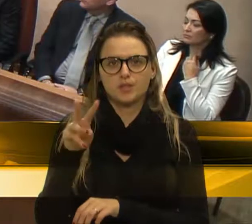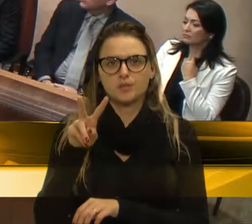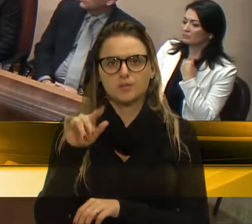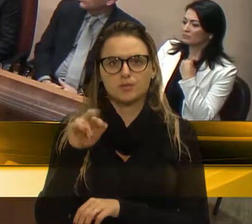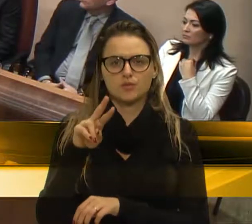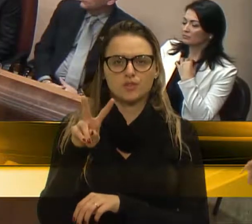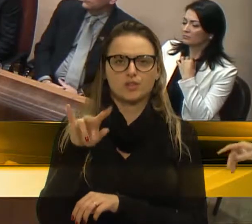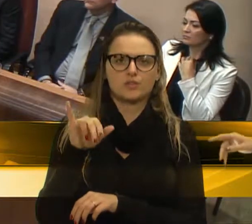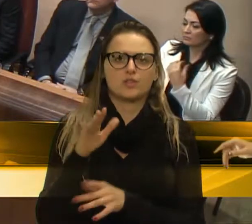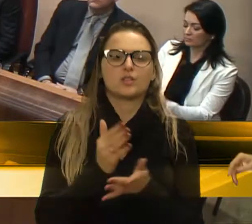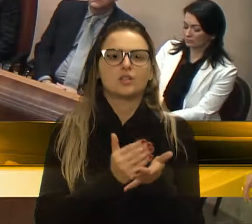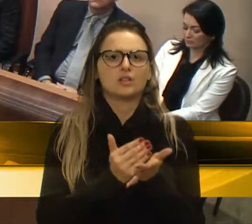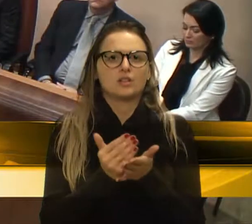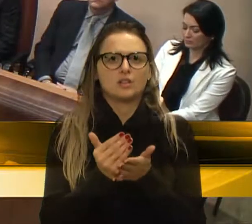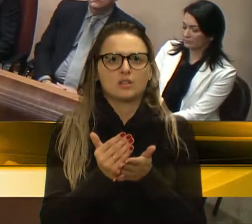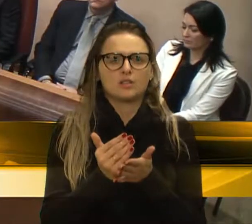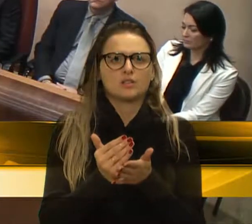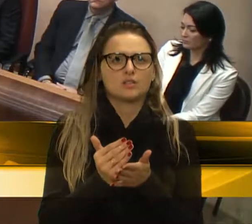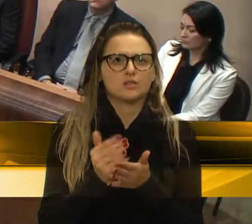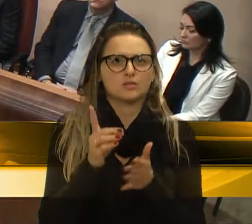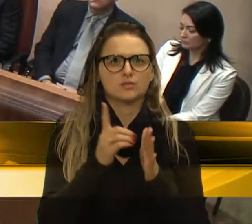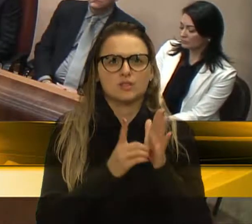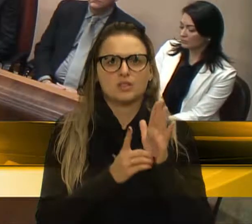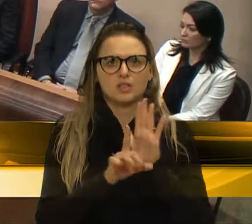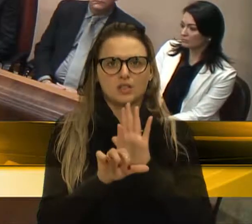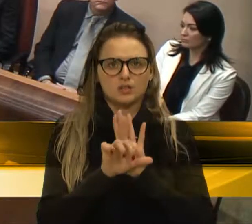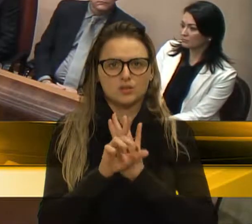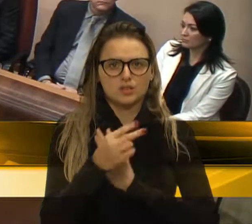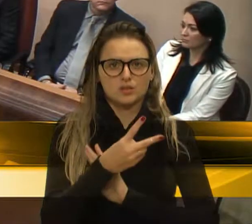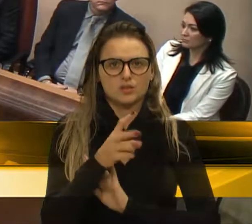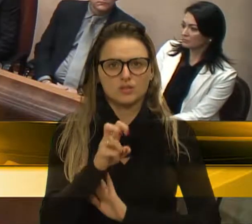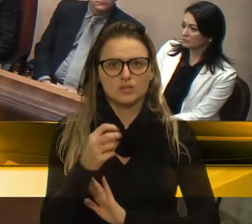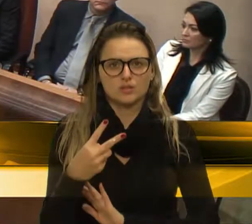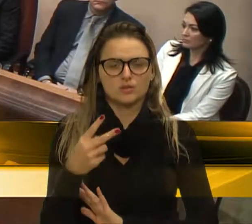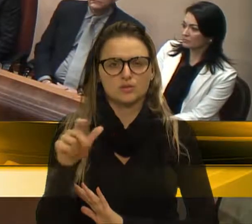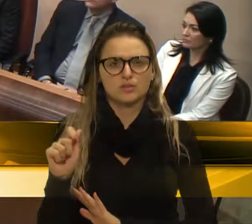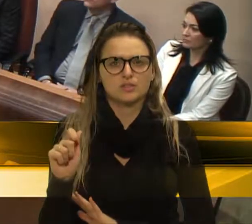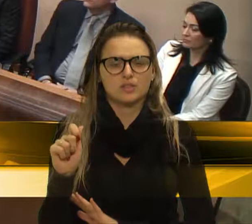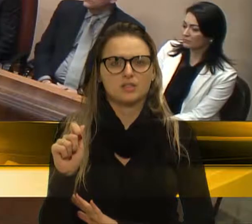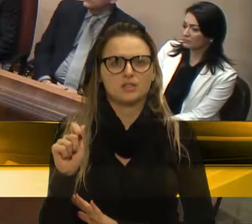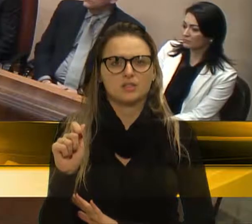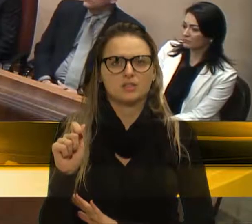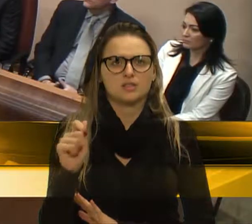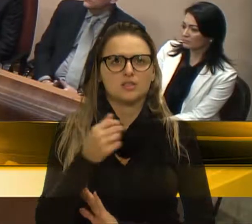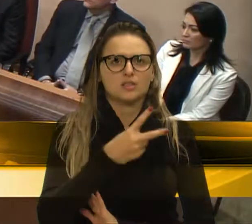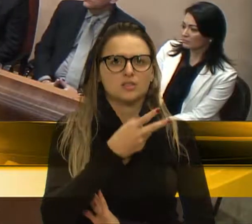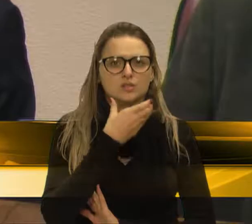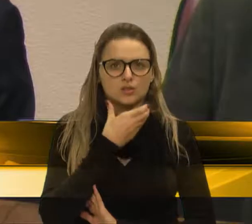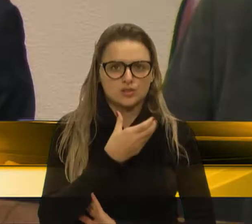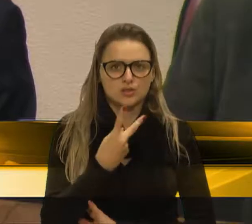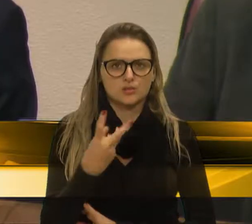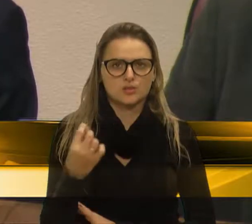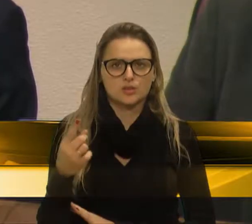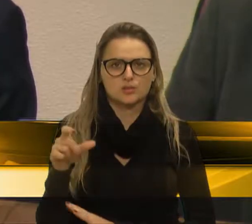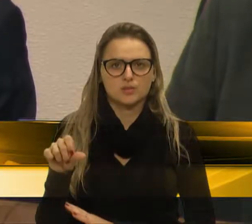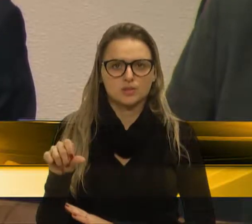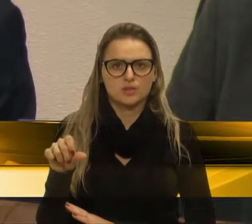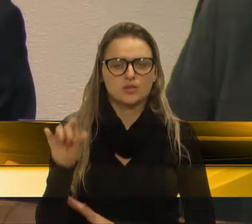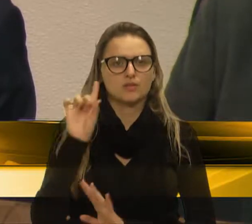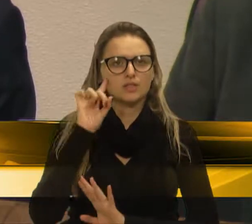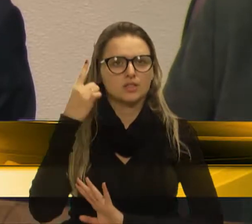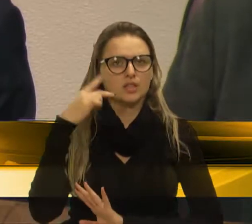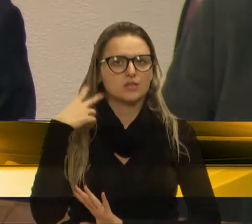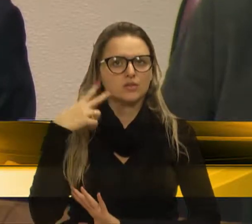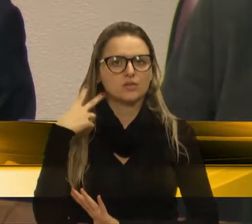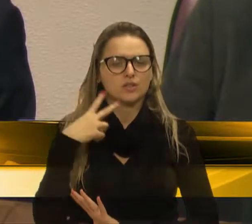teve origem através do Decreto Legislativo 252-A, de 2 de dezembro de 2009, de autoria do